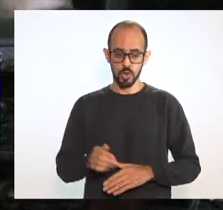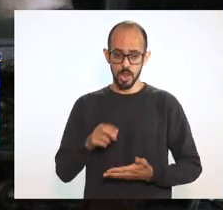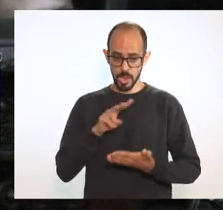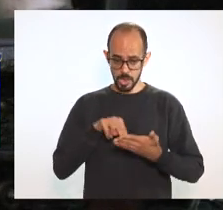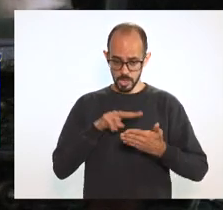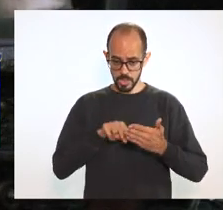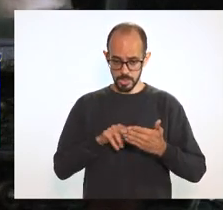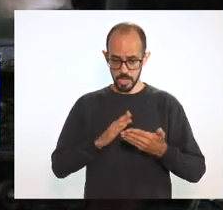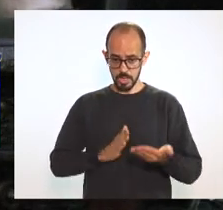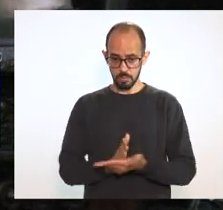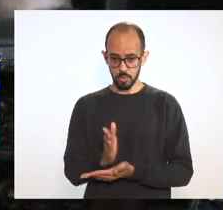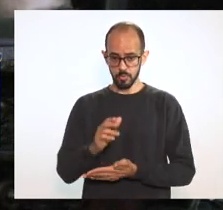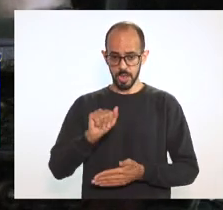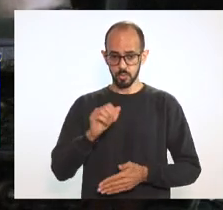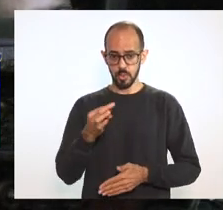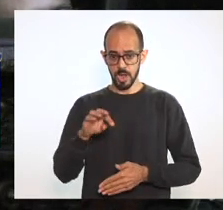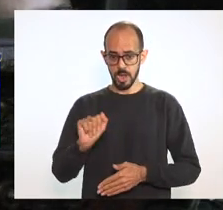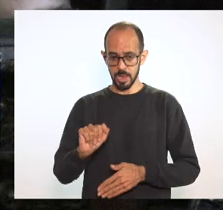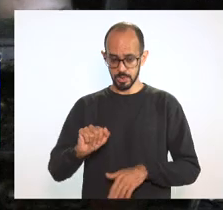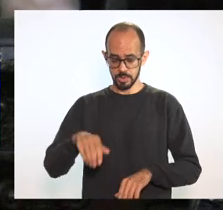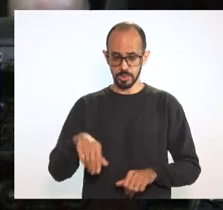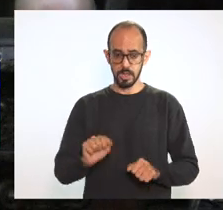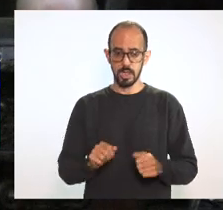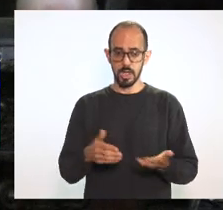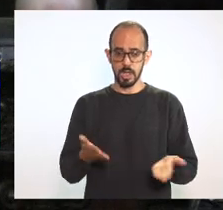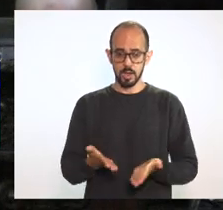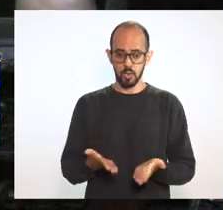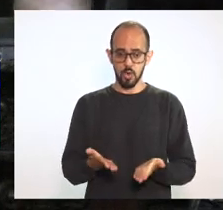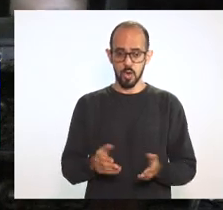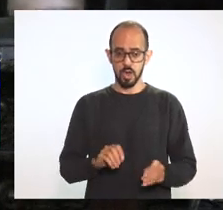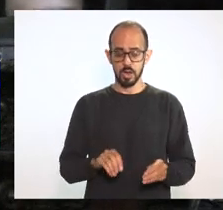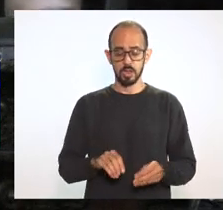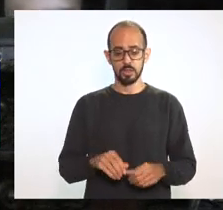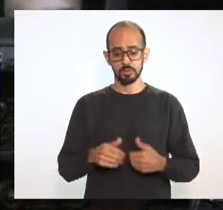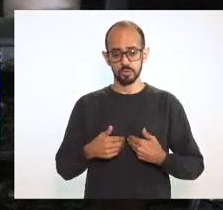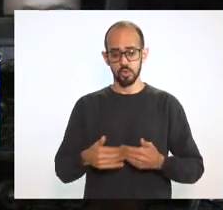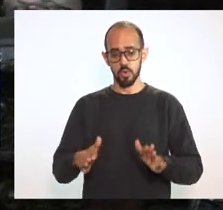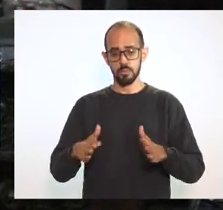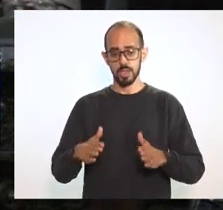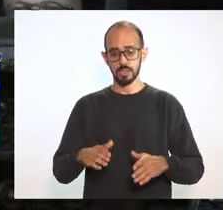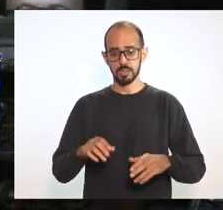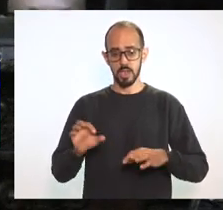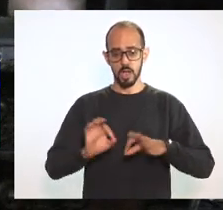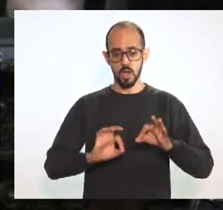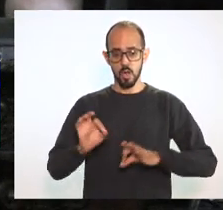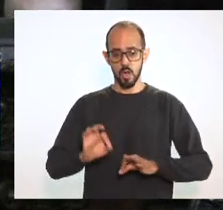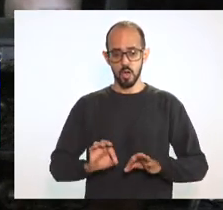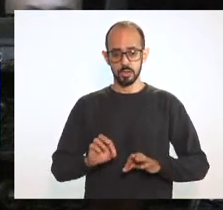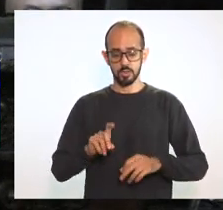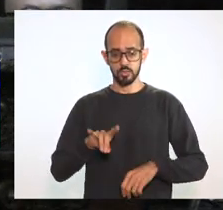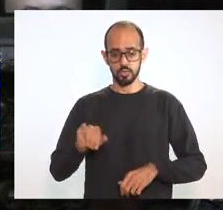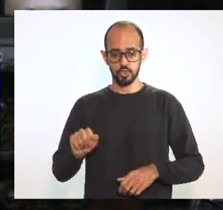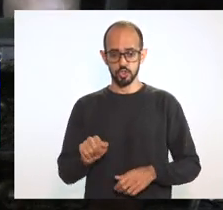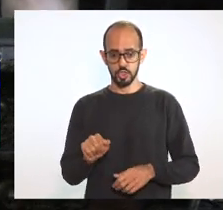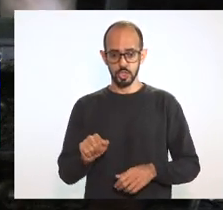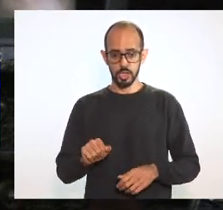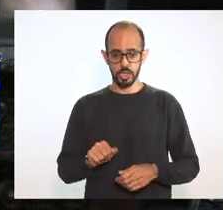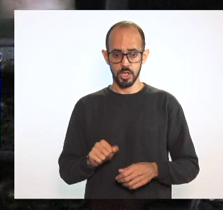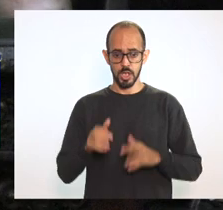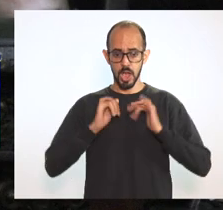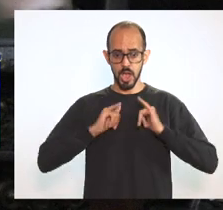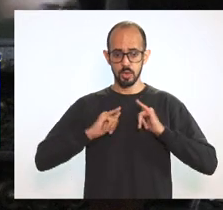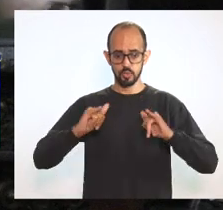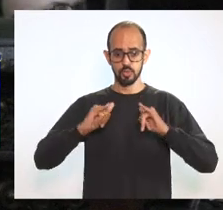ata, passa-se à ordem do dia. Anuncio em regime de urgência, em votação, em